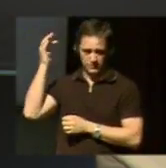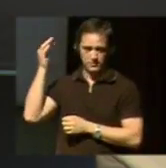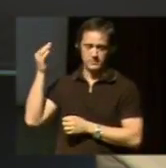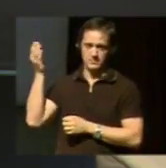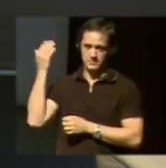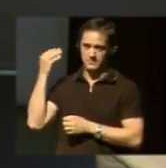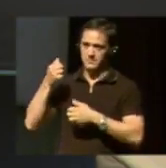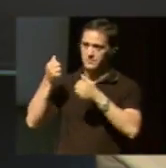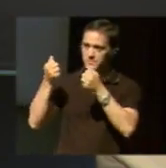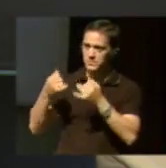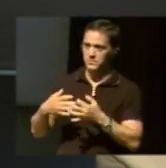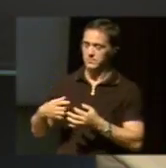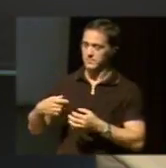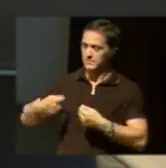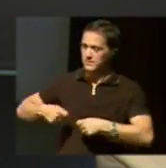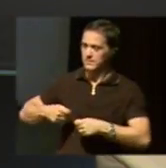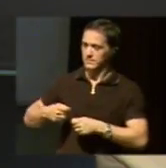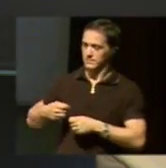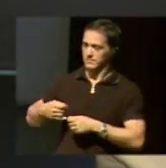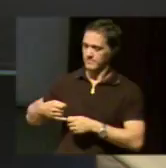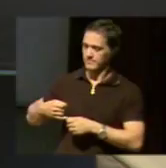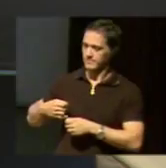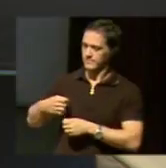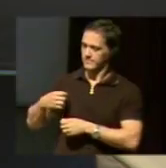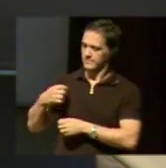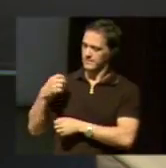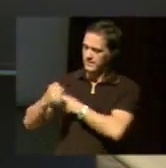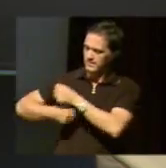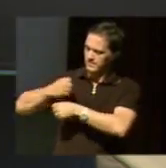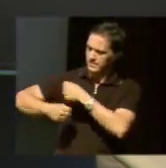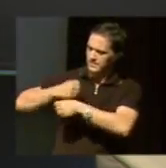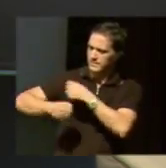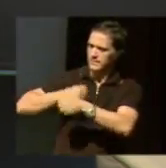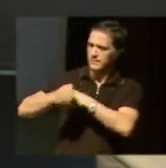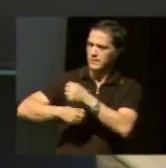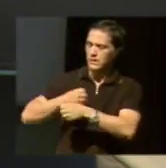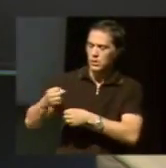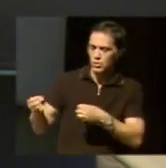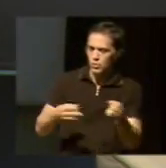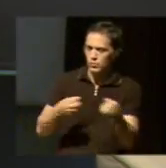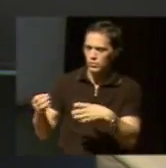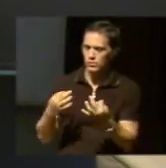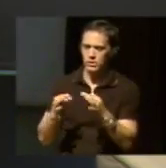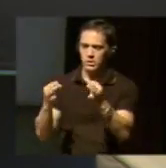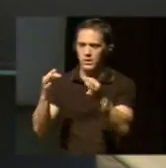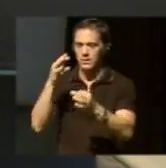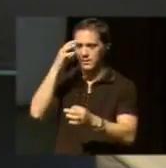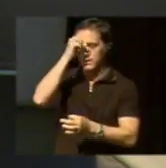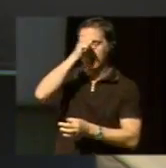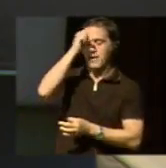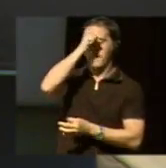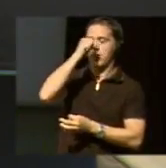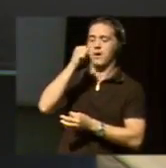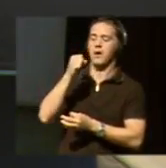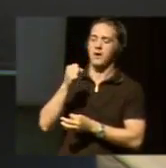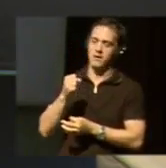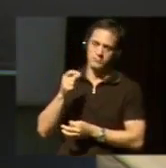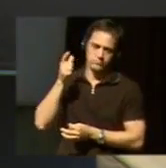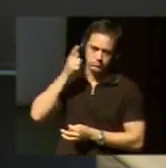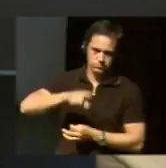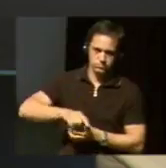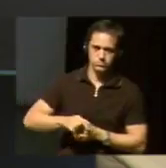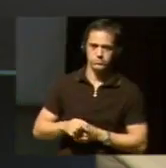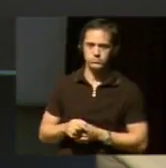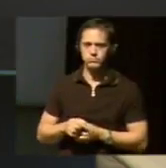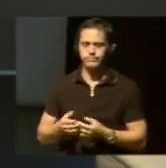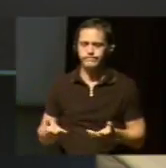precisamos de uma ou duas gerações para que a humanidade aprenda como é que se lida com as novas tecnologias. Muito bem, quais